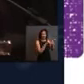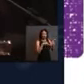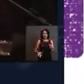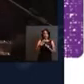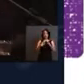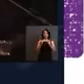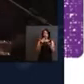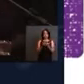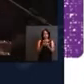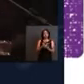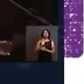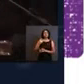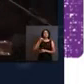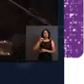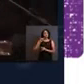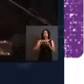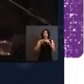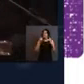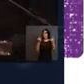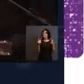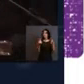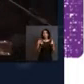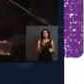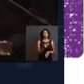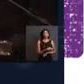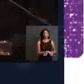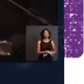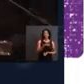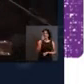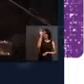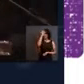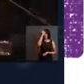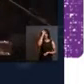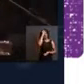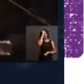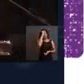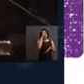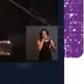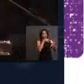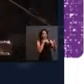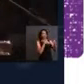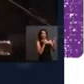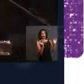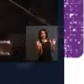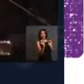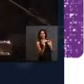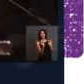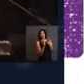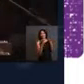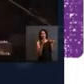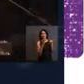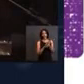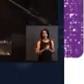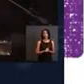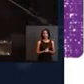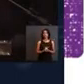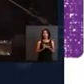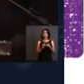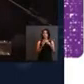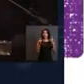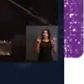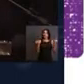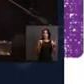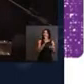estavam dentro das escolas de Sobral, mas não aprendiam sequer a ler. Mas Sobral tomou